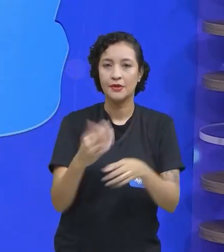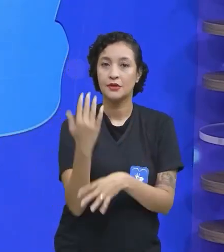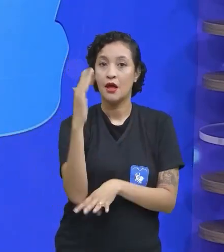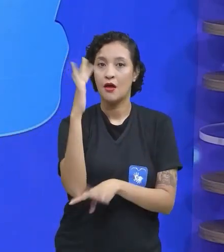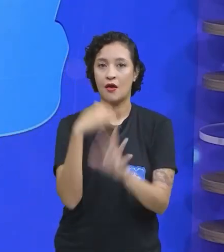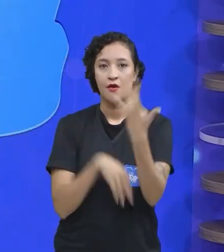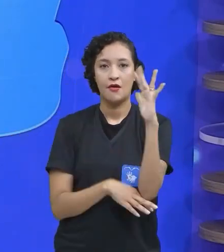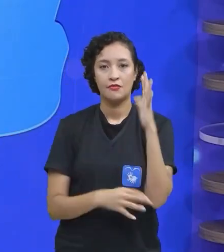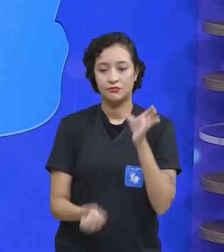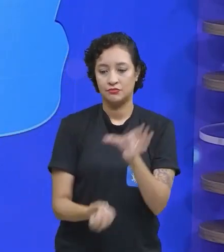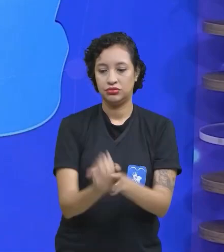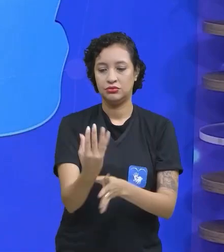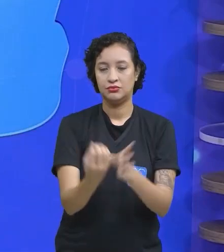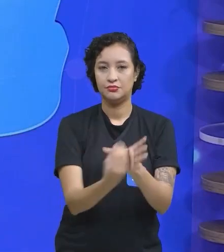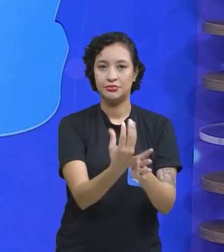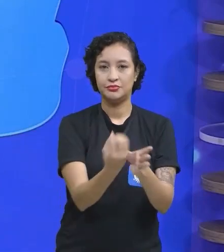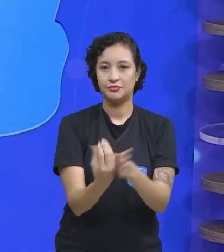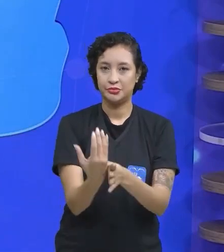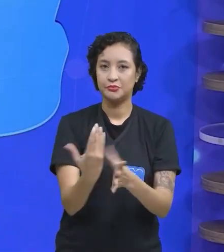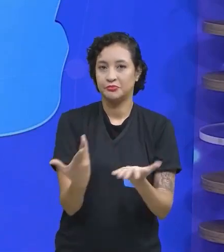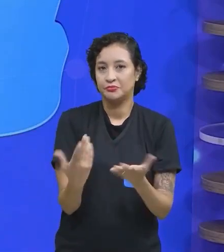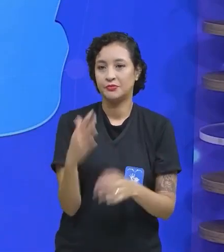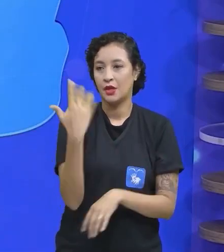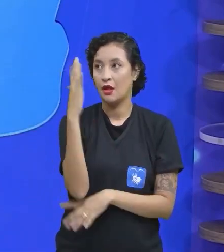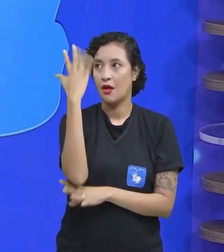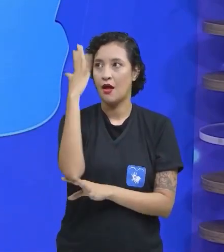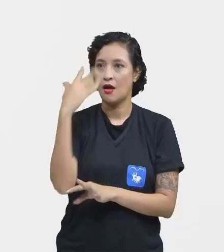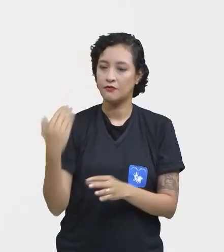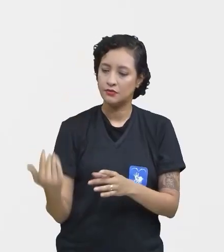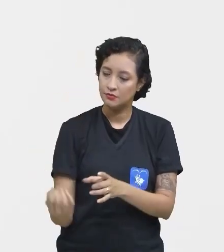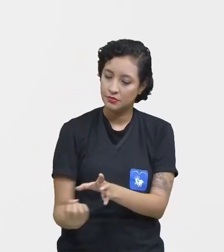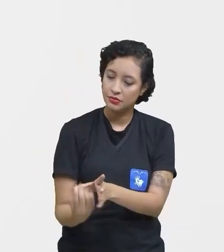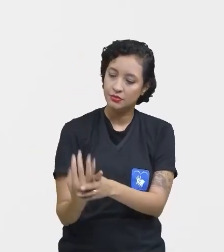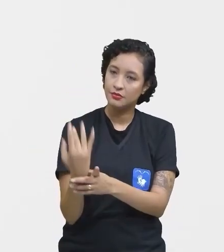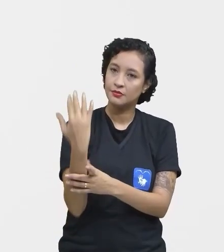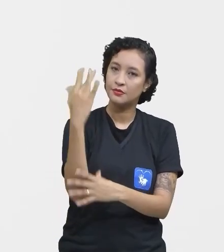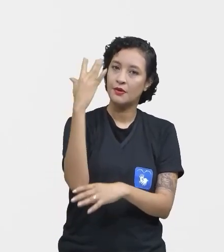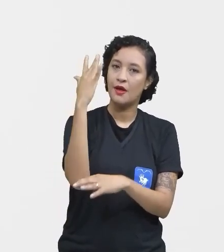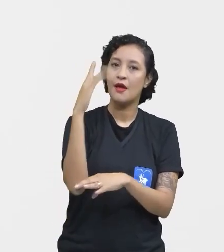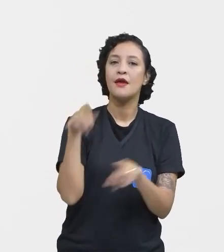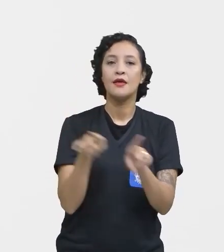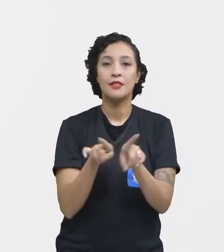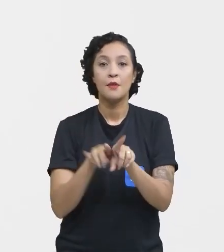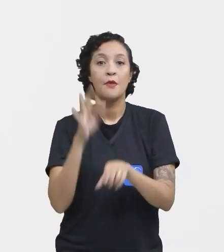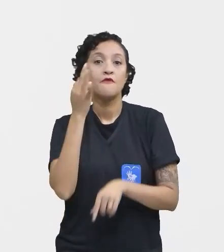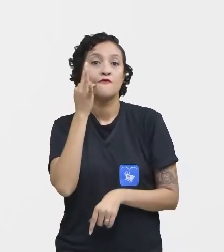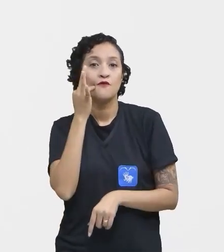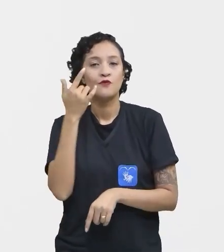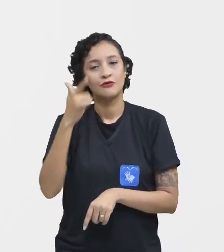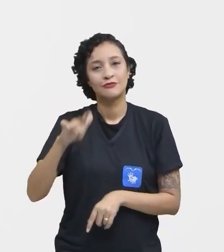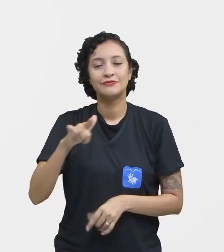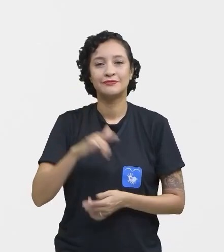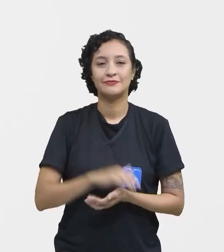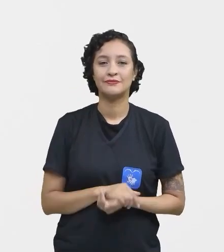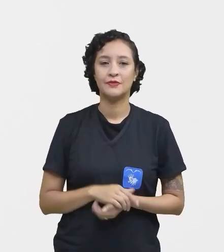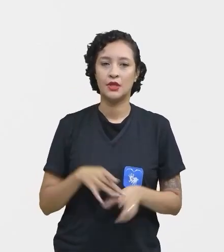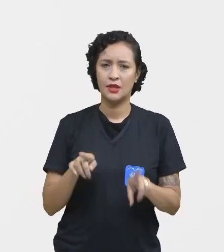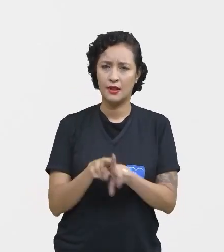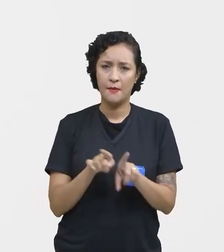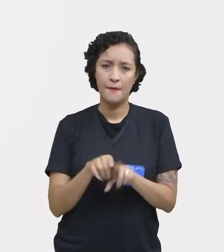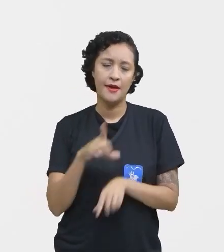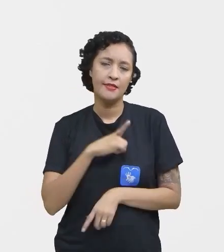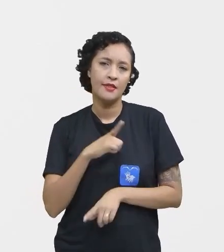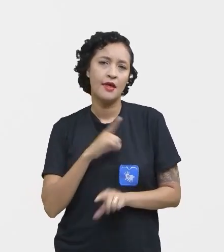nasçam, né? Cresçam e assim produzam outros frutos. Além das aves, também nós temos